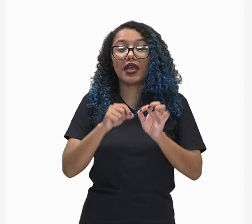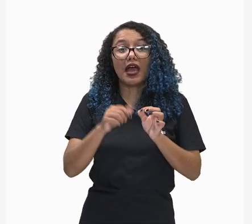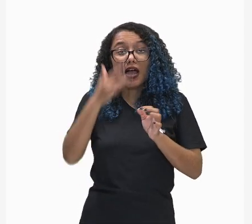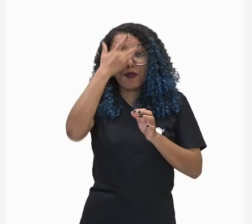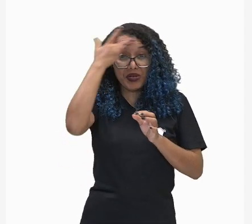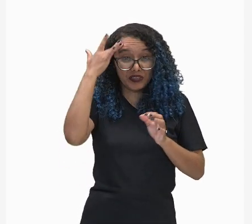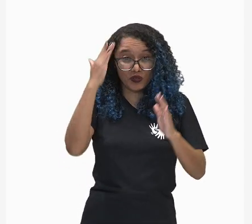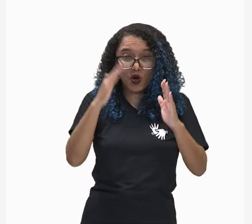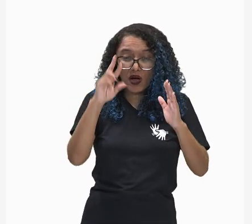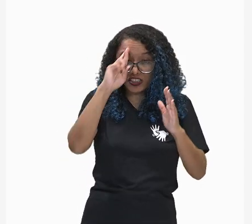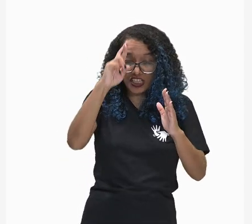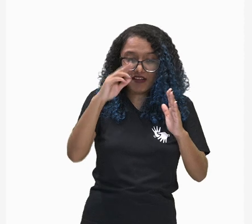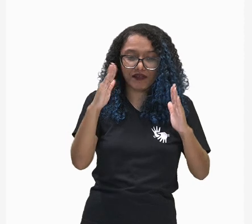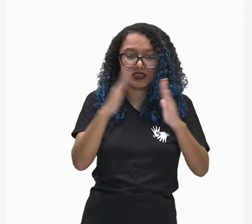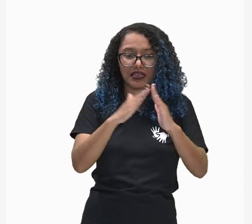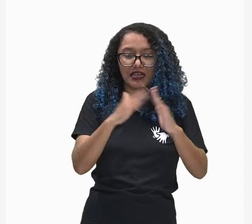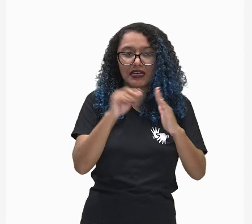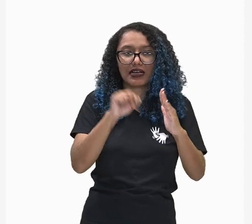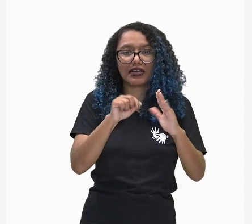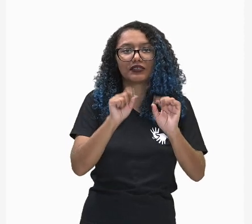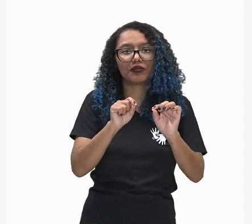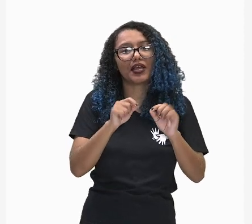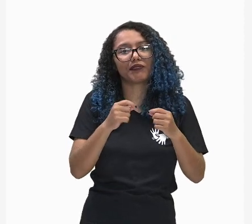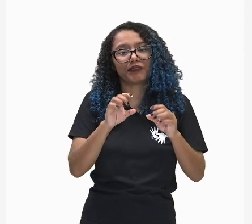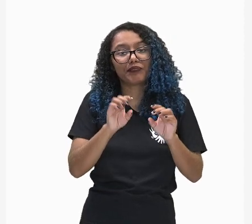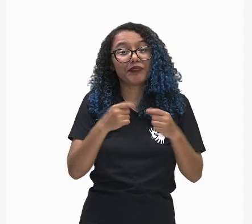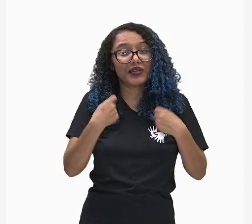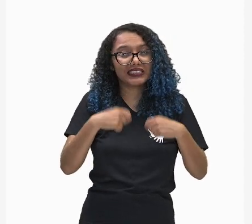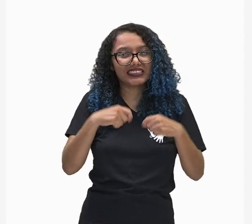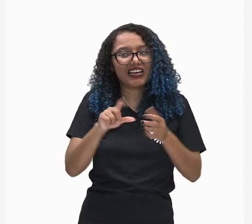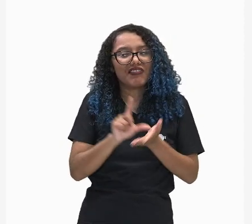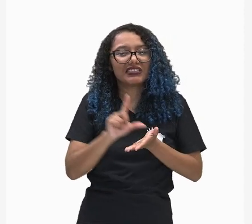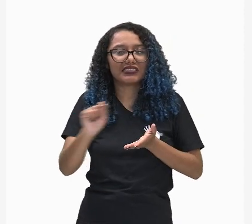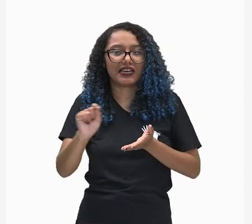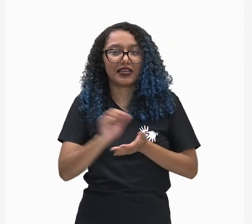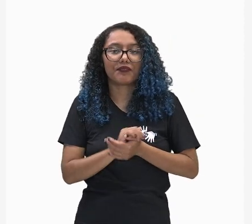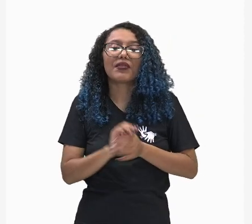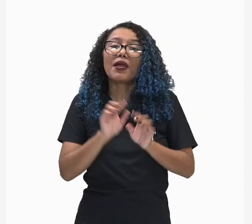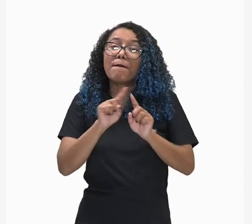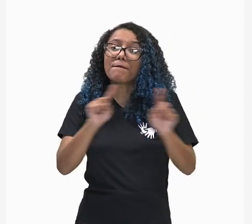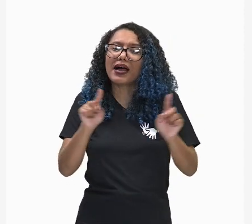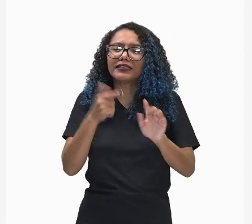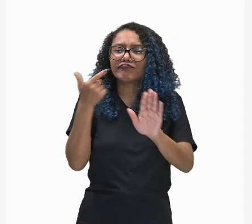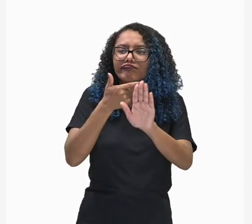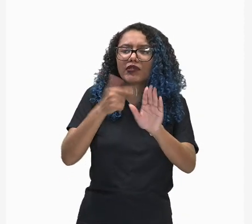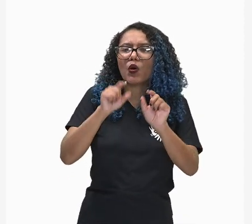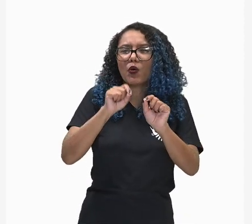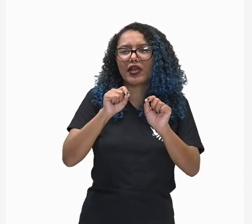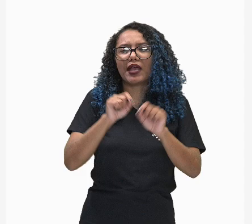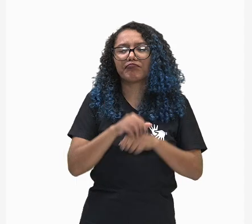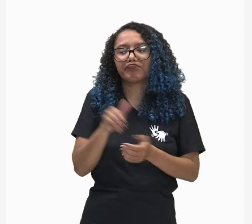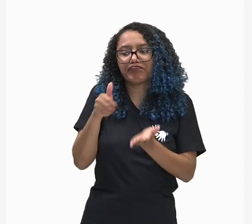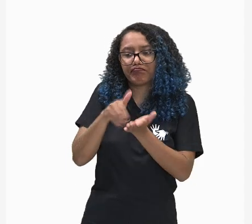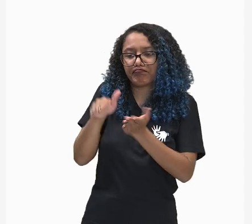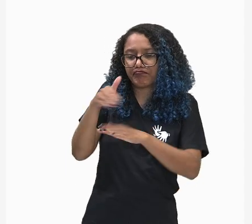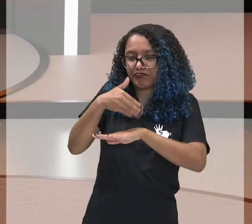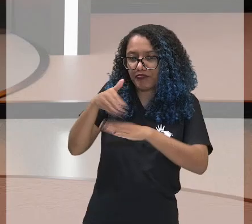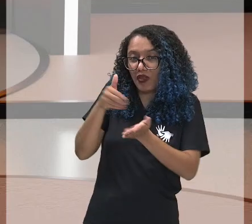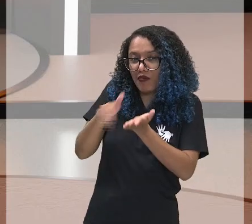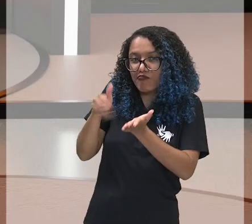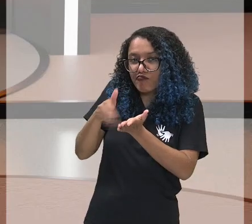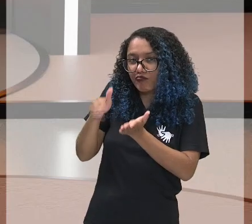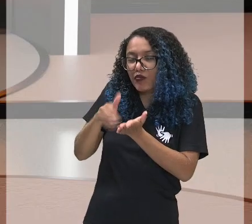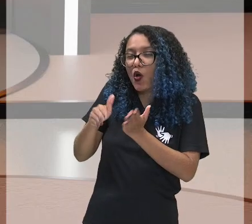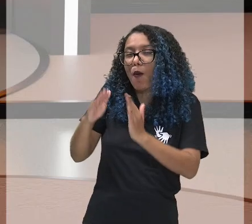interpretou a sigla, ironicamente, como ponha-se na rua. Gente, vamos imaginar uma coisa. Você mora no Rio de Janeiro, lá em meados de 1808,